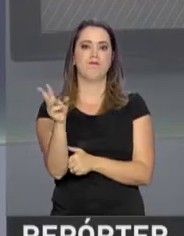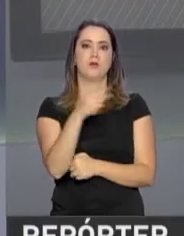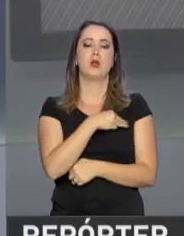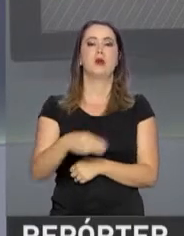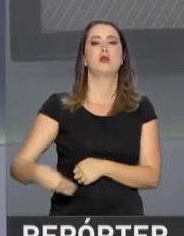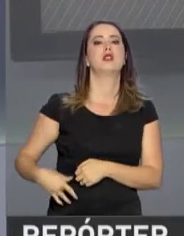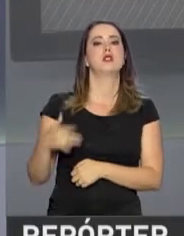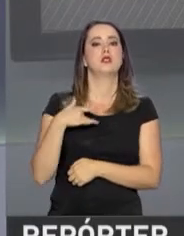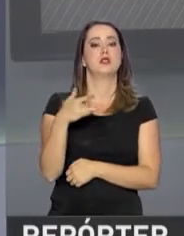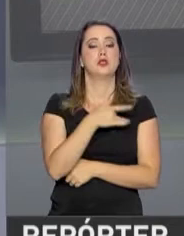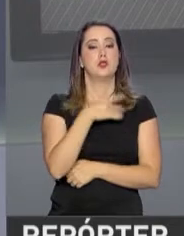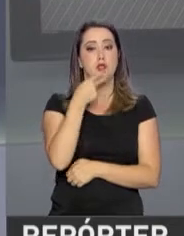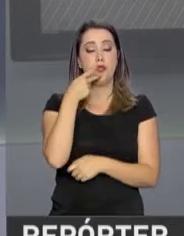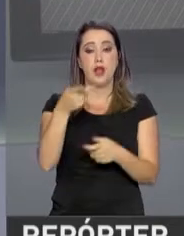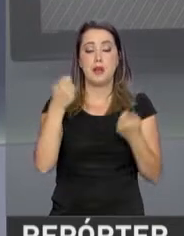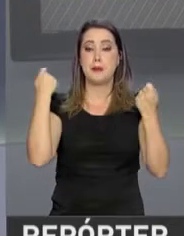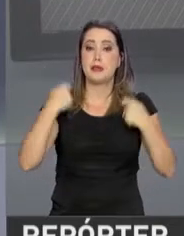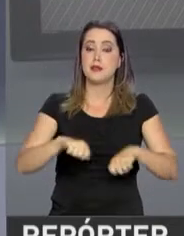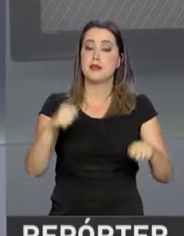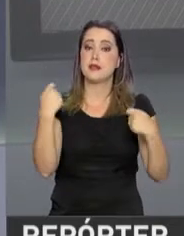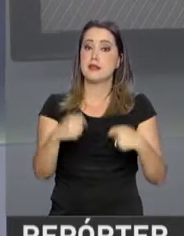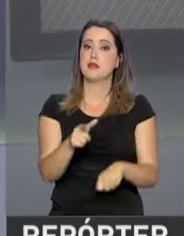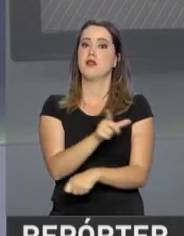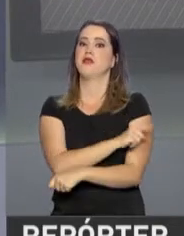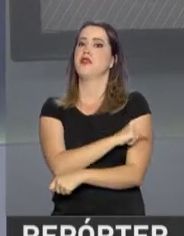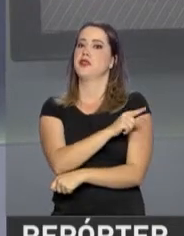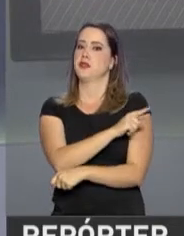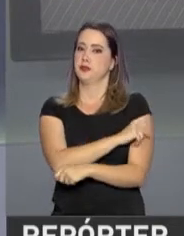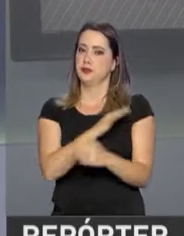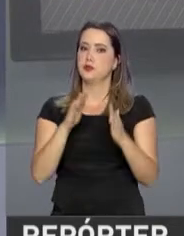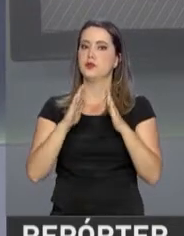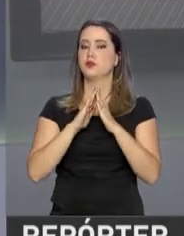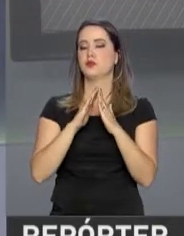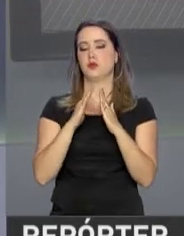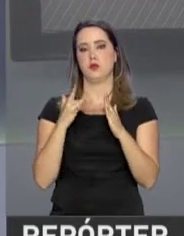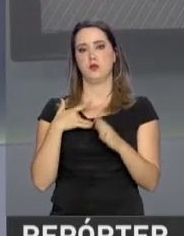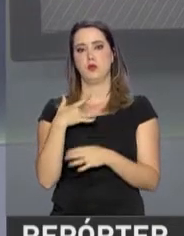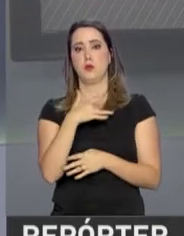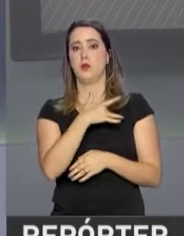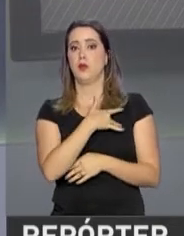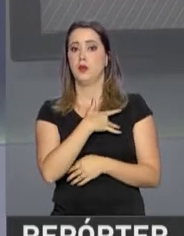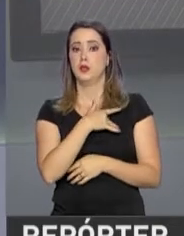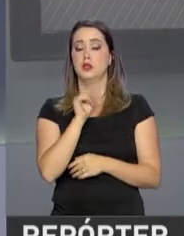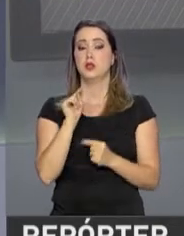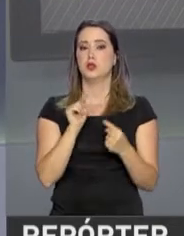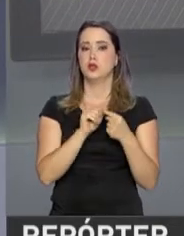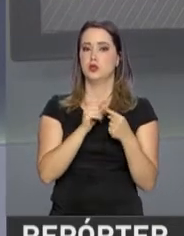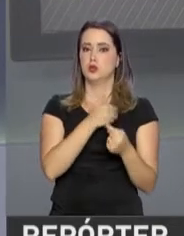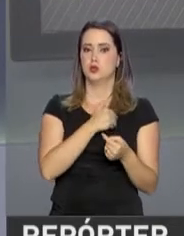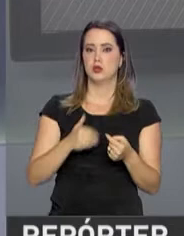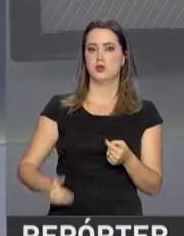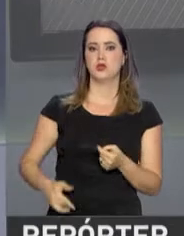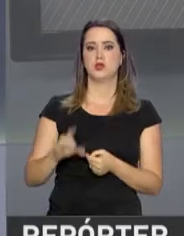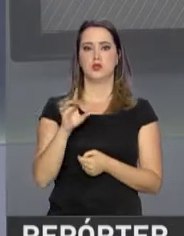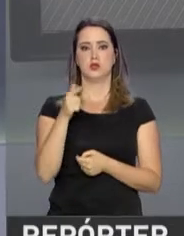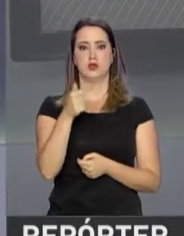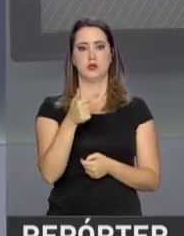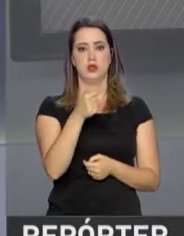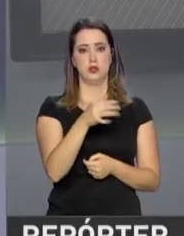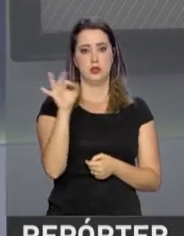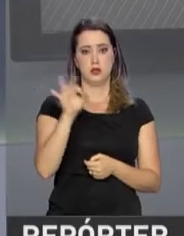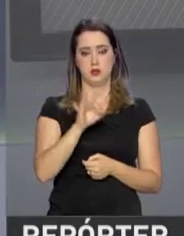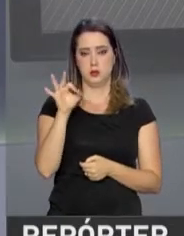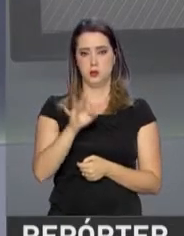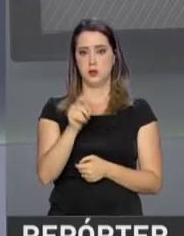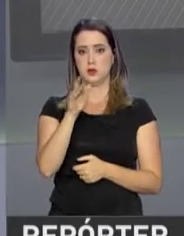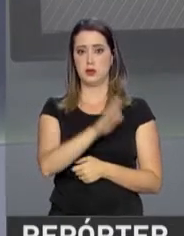reforça o alerta aos pais para que levem seus filhos aos postos de vacinação de acordo com o governo apenas 77% das